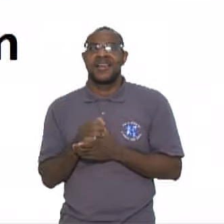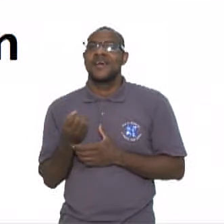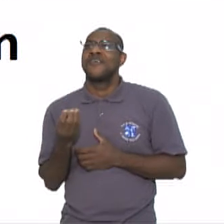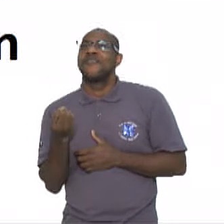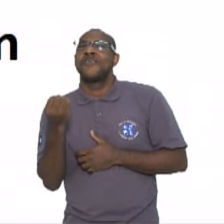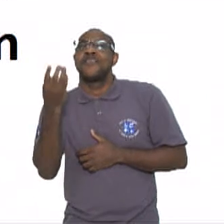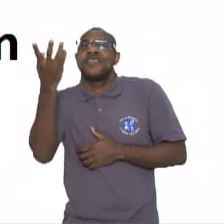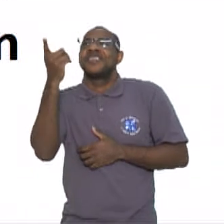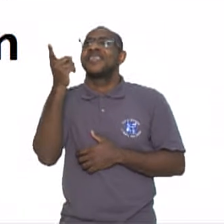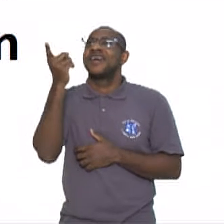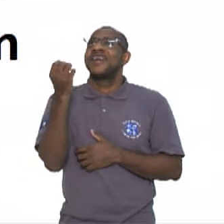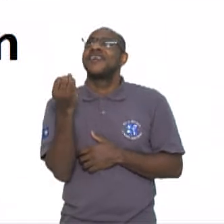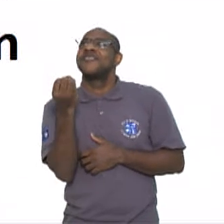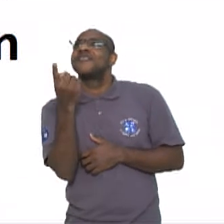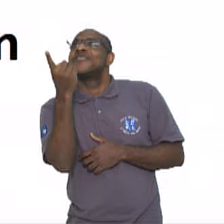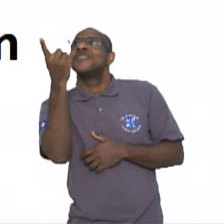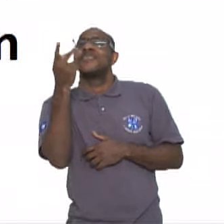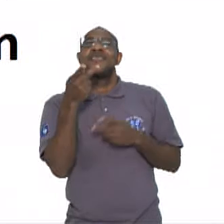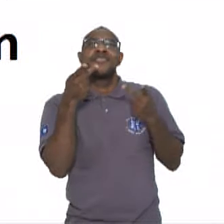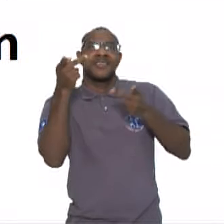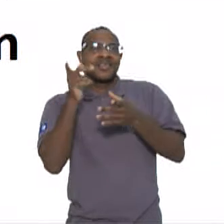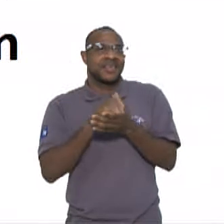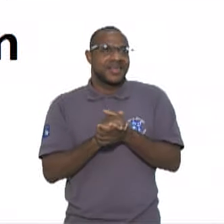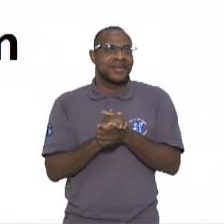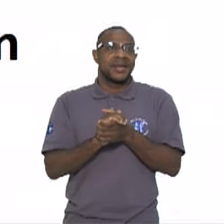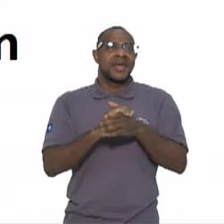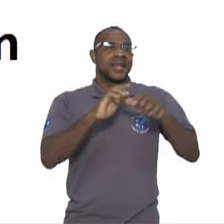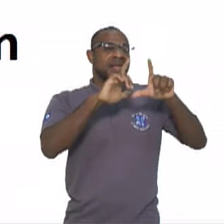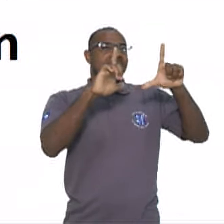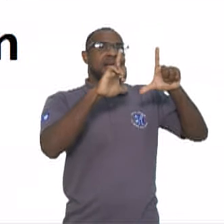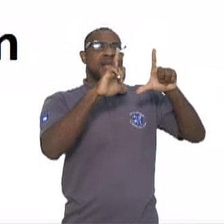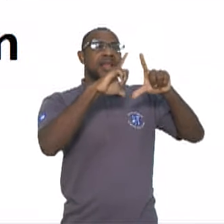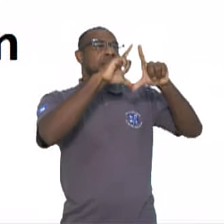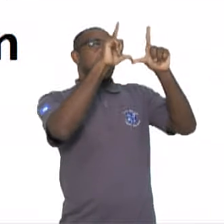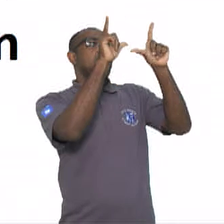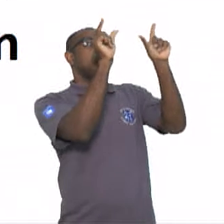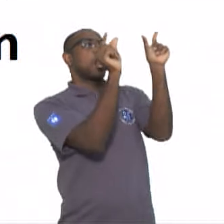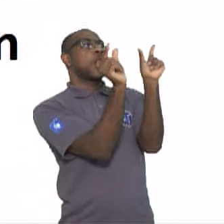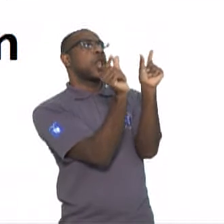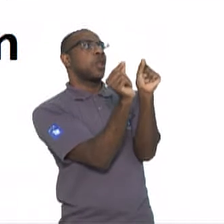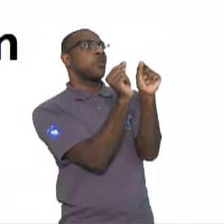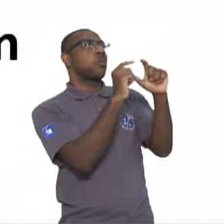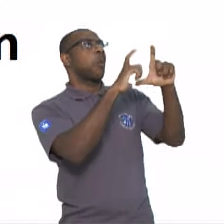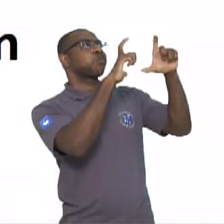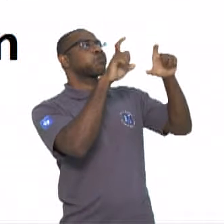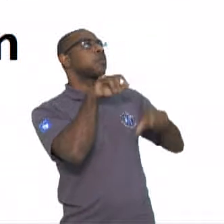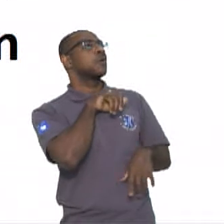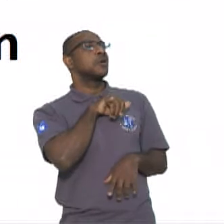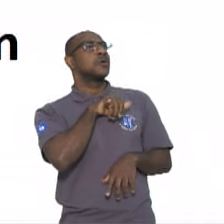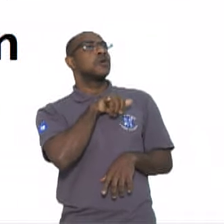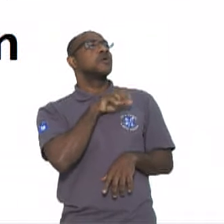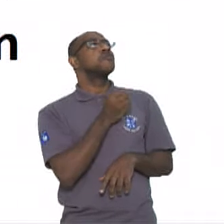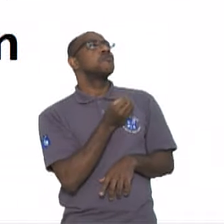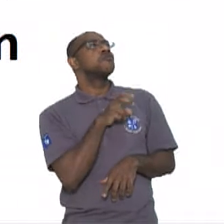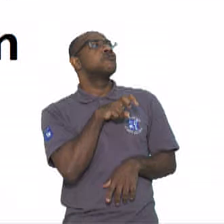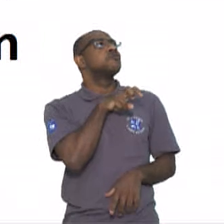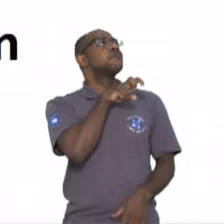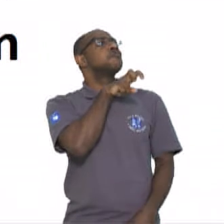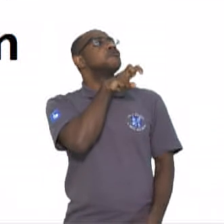ali no cesto. E ele passa na frente da lua e gera uma imagem bastante bonita de um garotinho voando numa